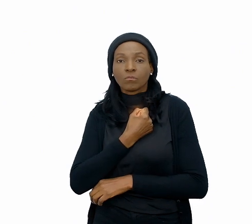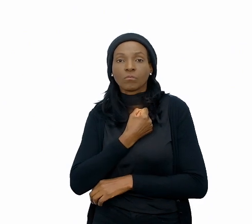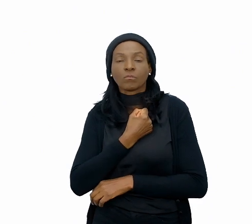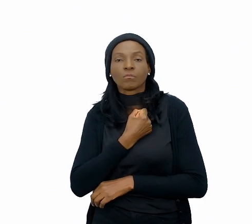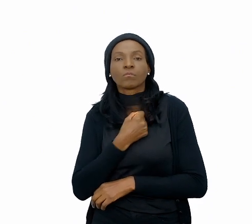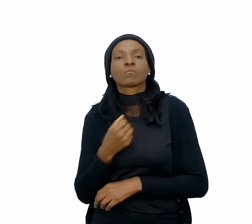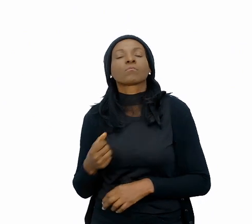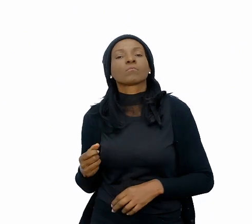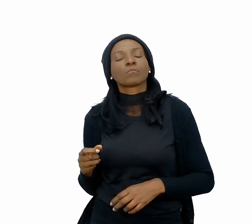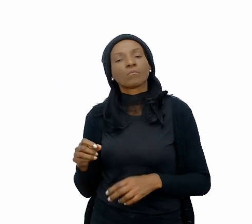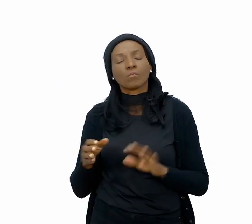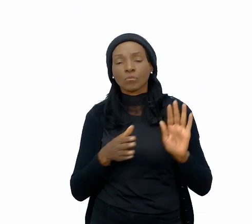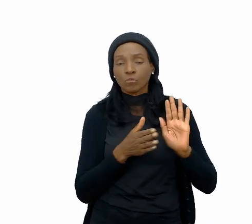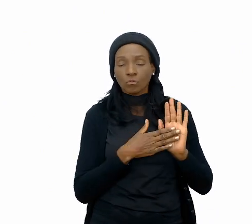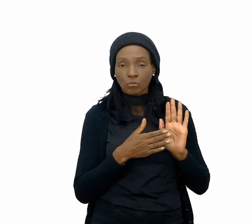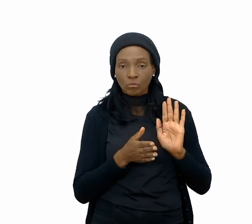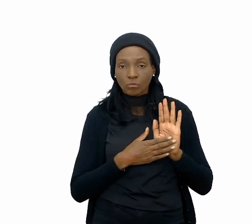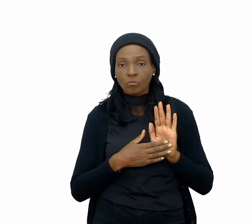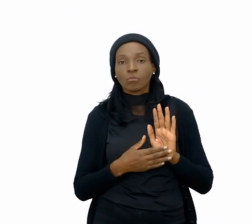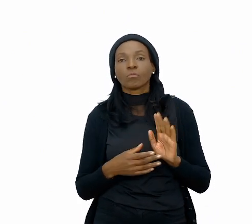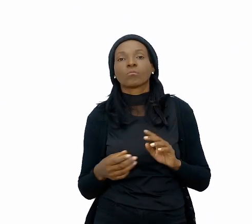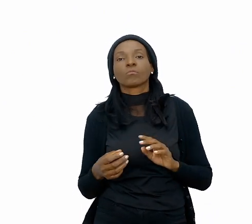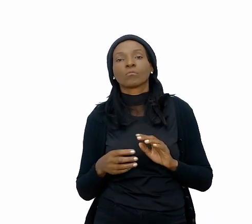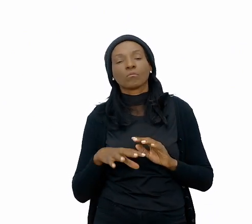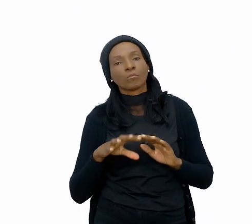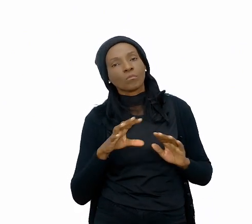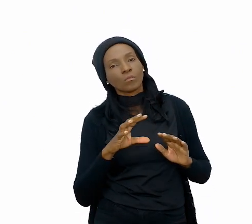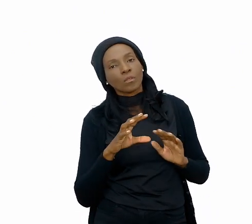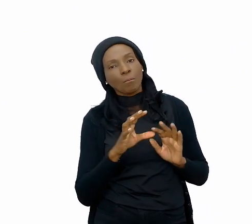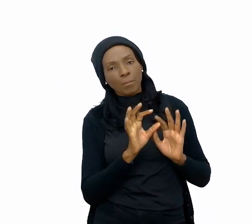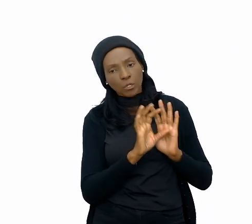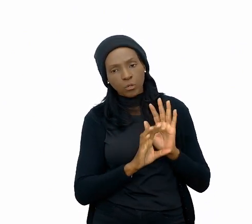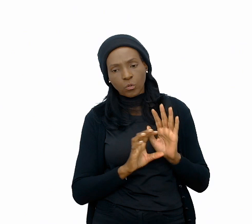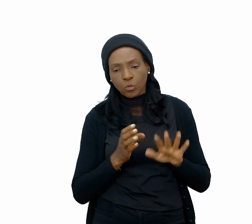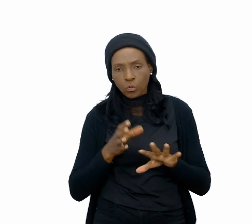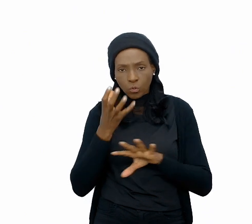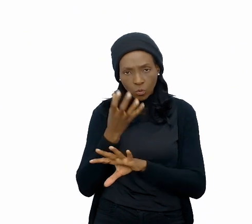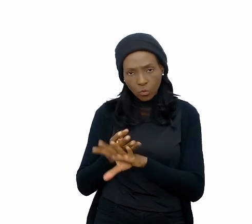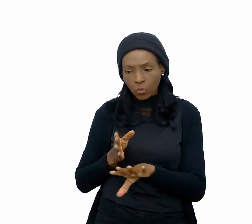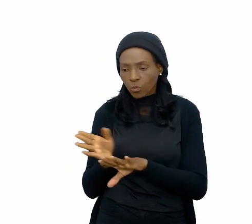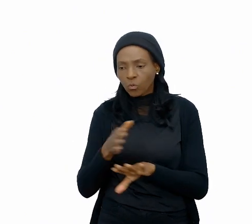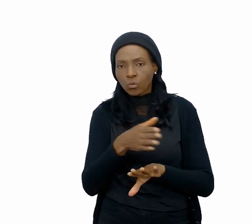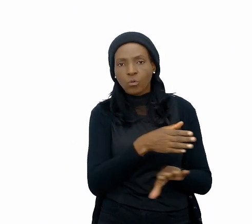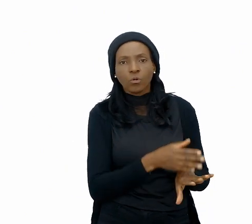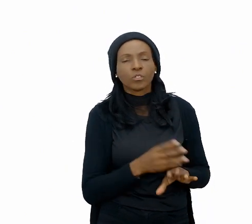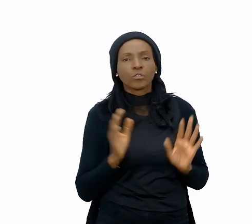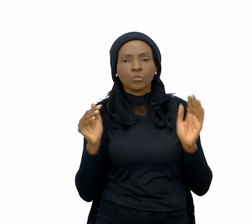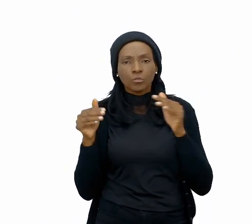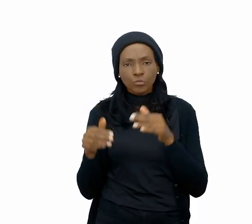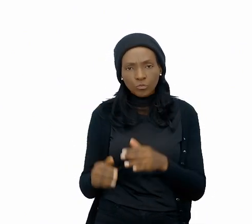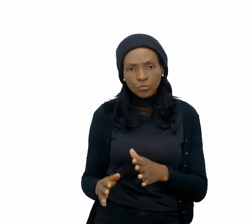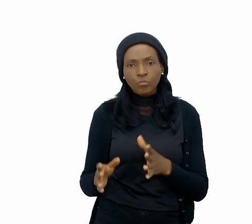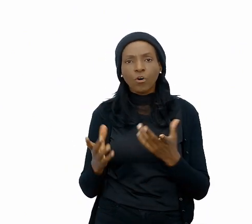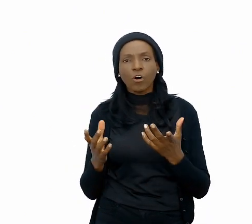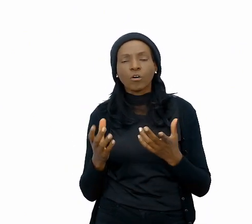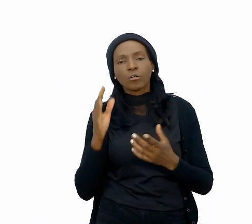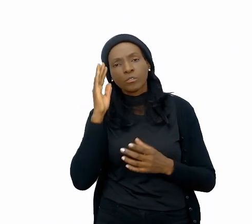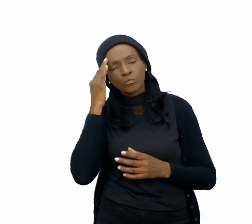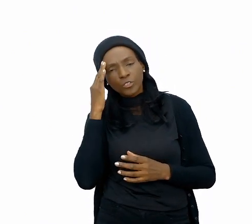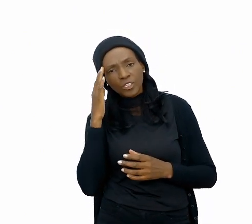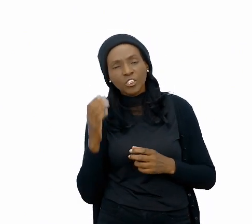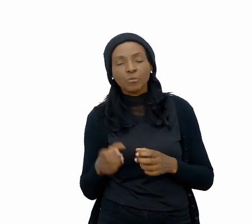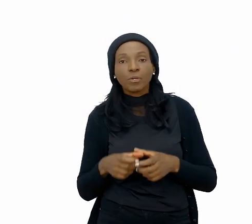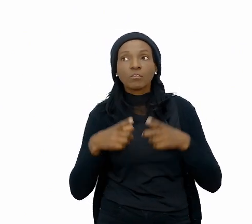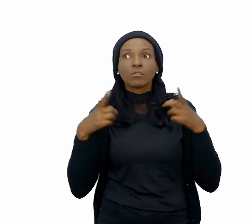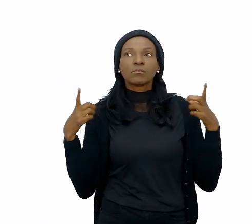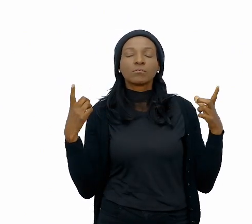ela está sendo proposta ali pelo currículo, visando também uma ampliação da grandeza numérica, né?